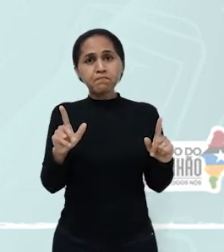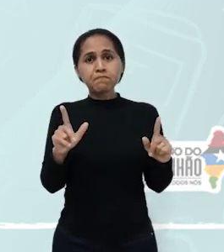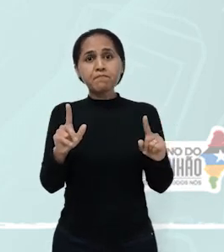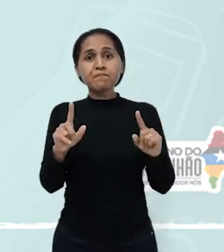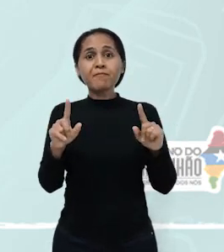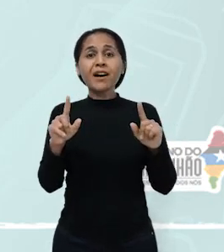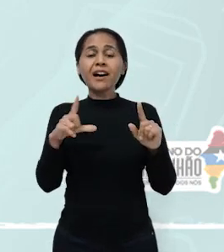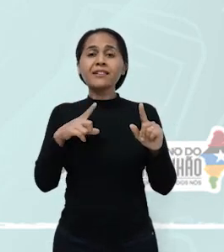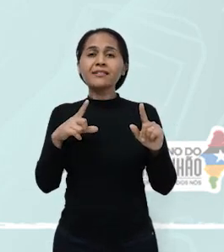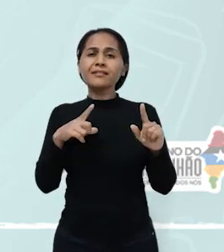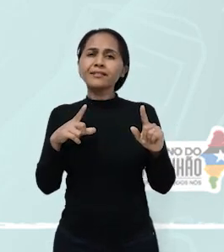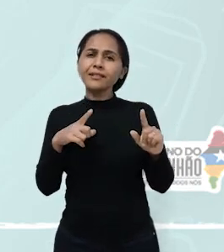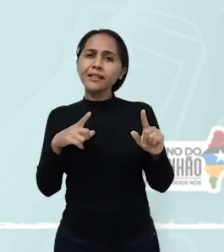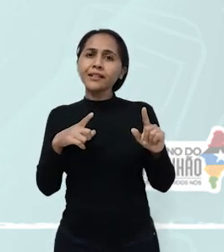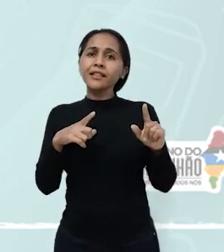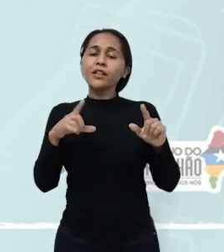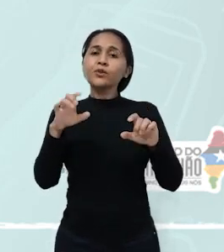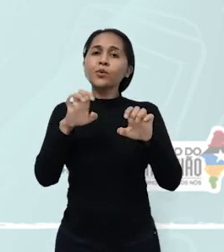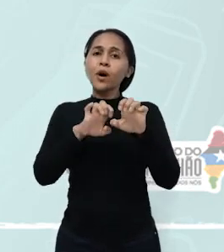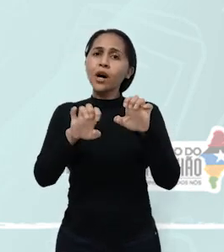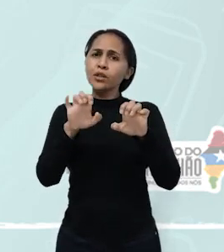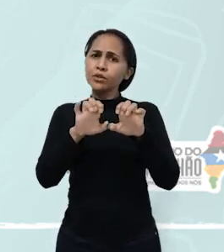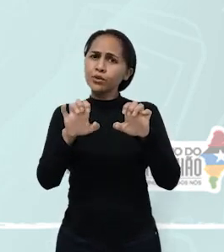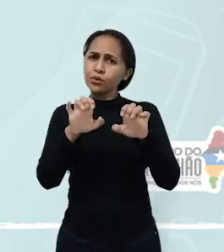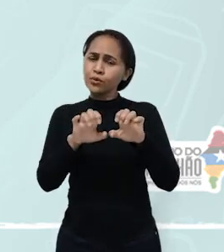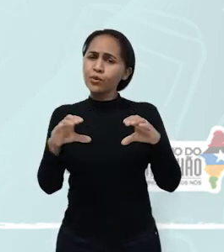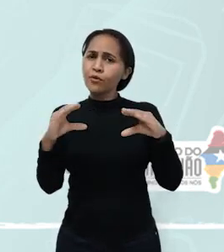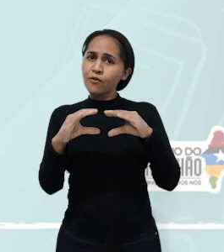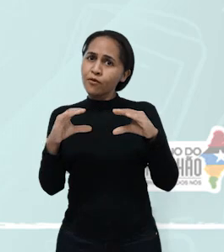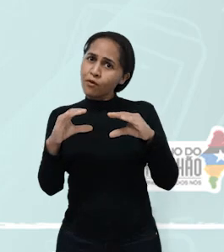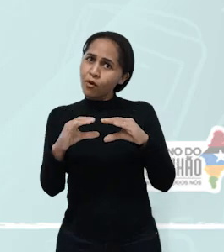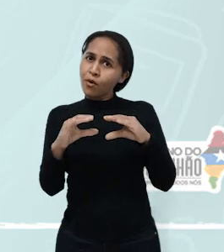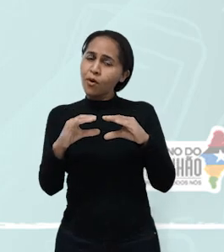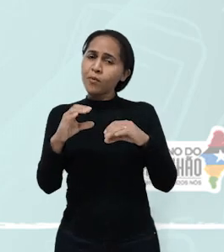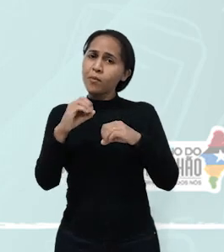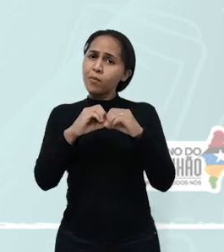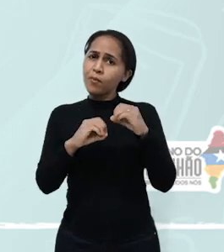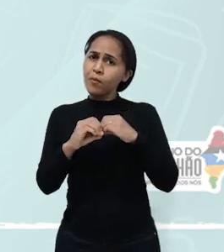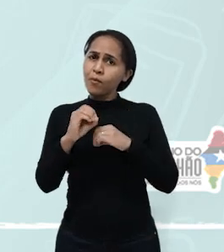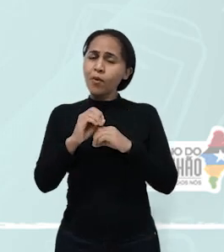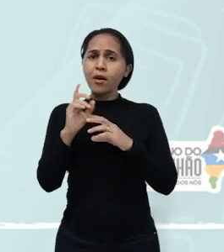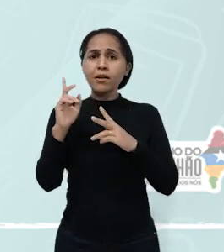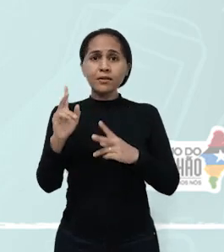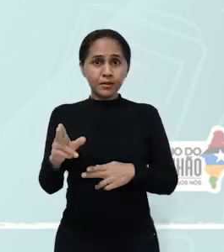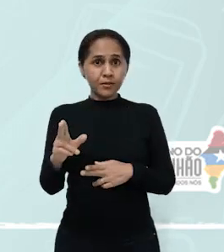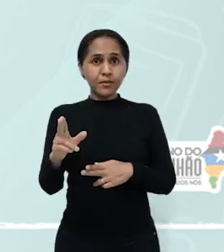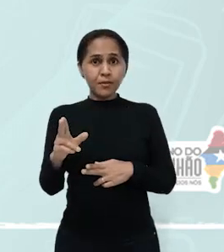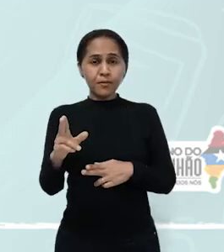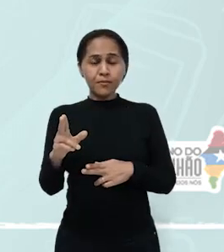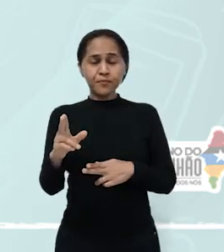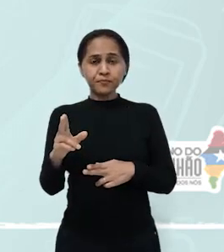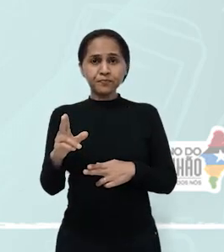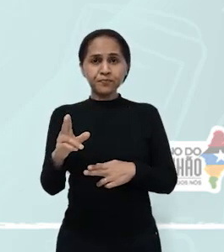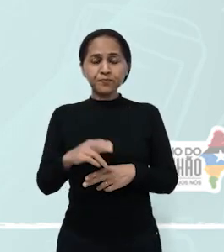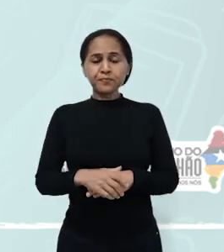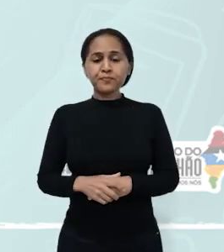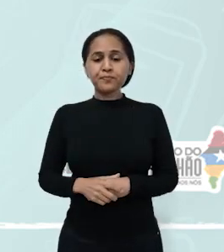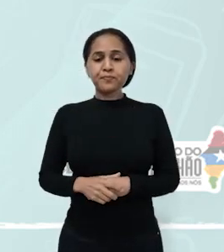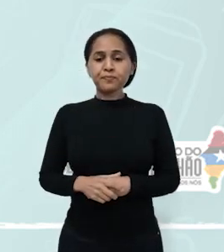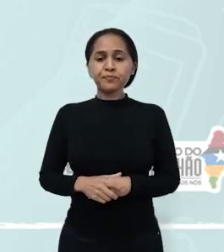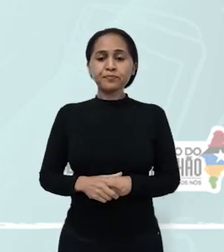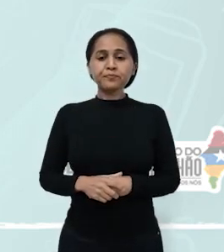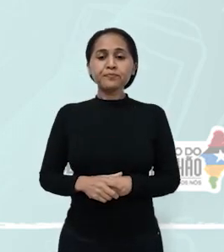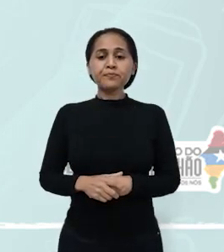mesma fórmula molecular, mas diferentes fórmulas estruturais. A mesma